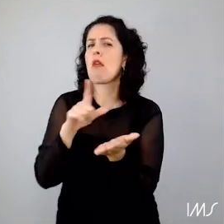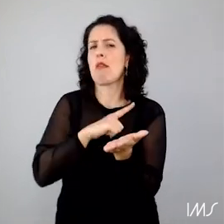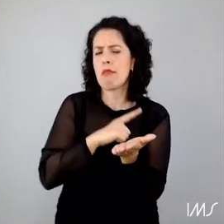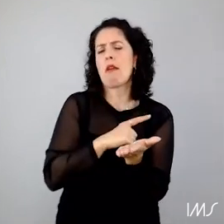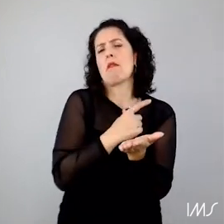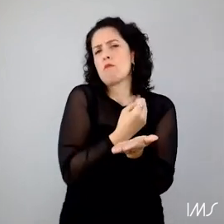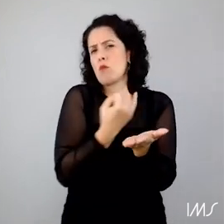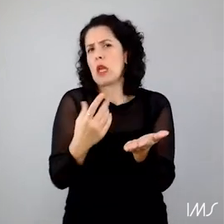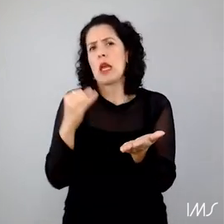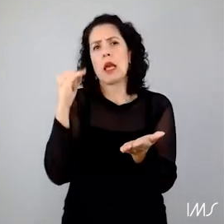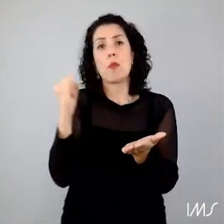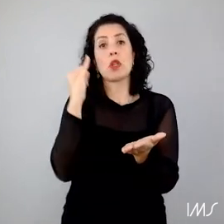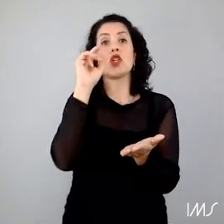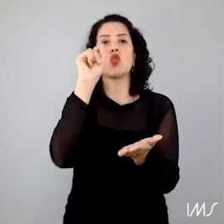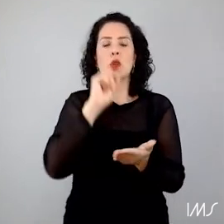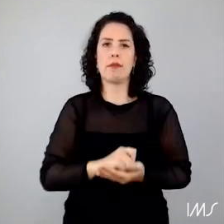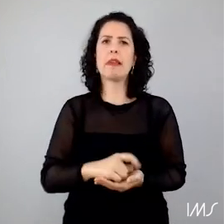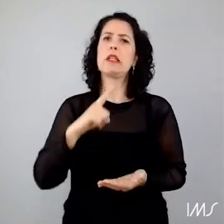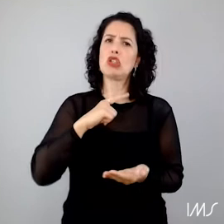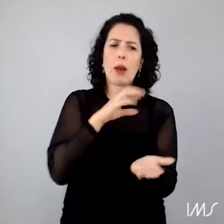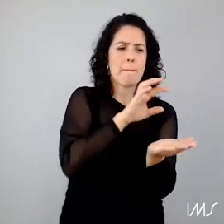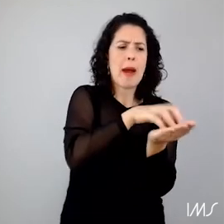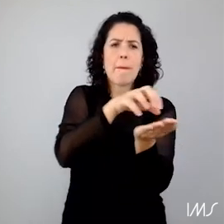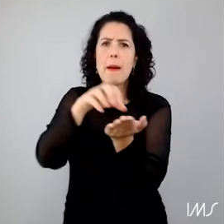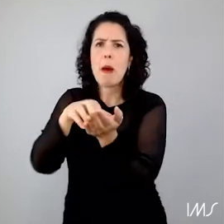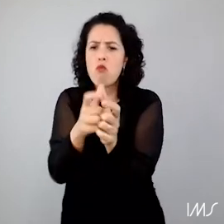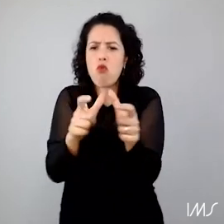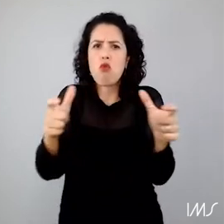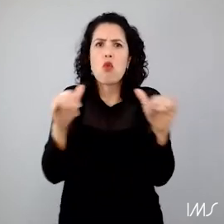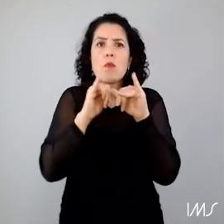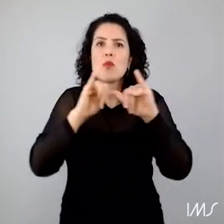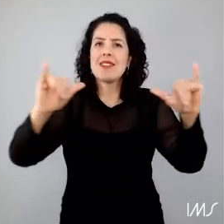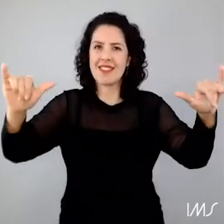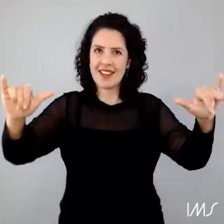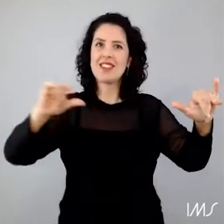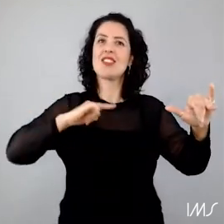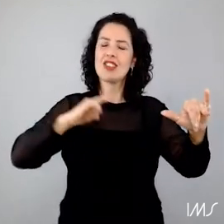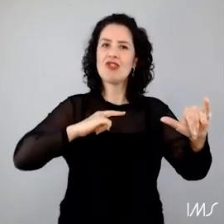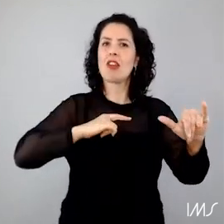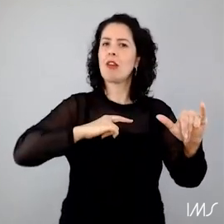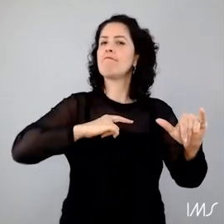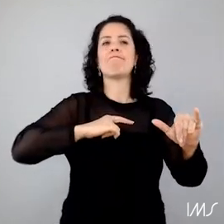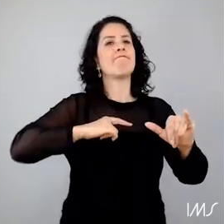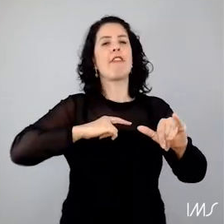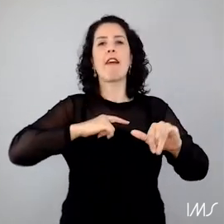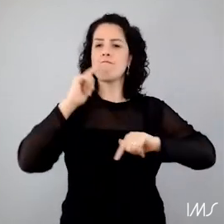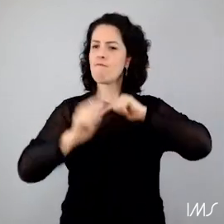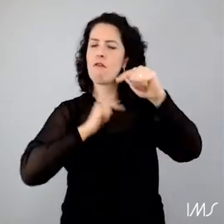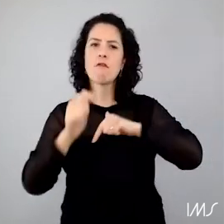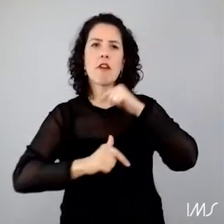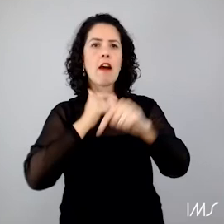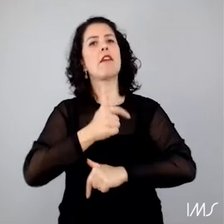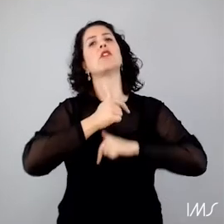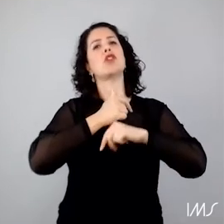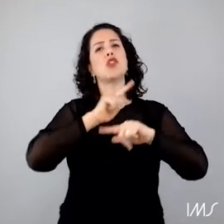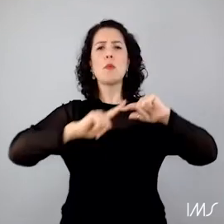importantes. A multiplicação das agências de publicidade, onde se produziam inúmeras imagens de